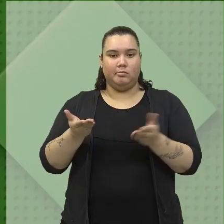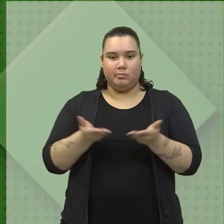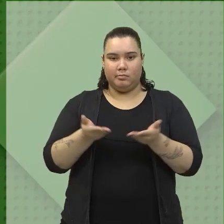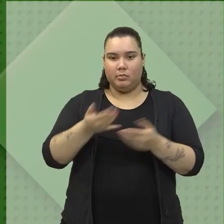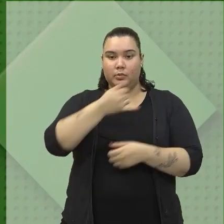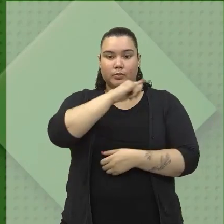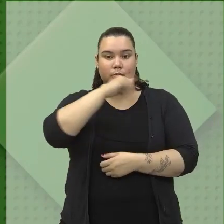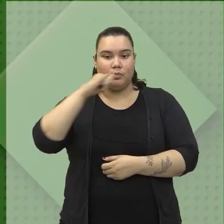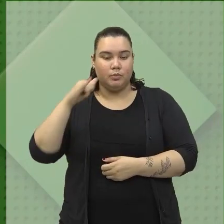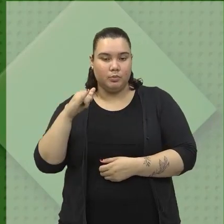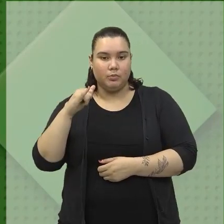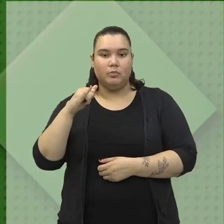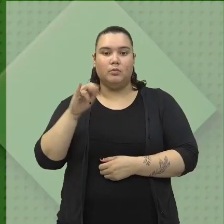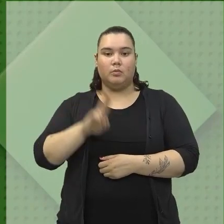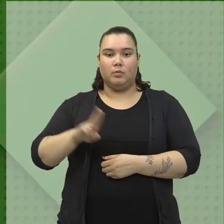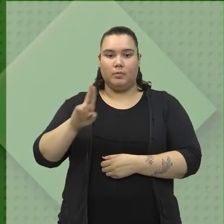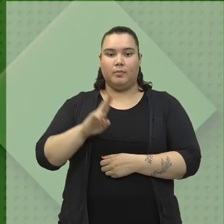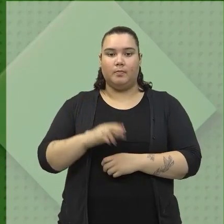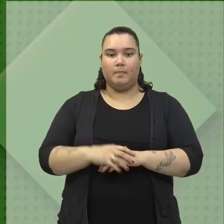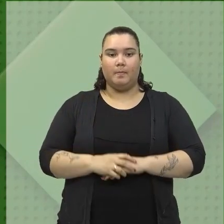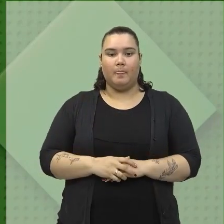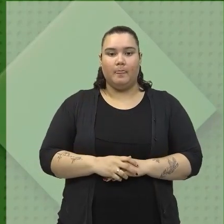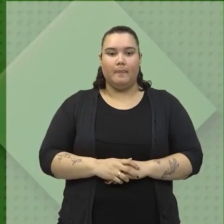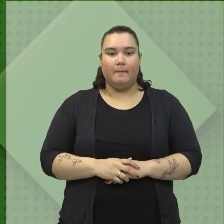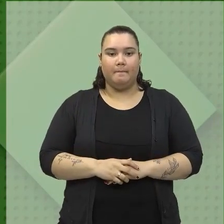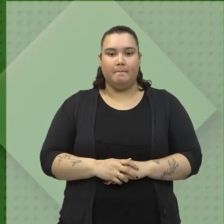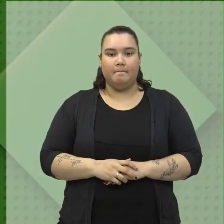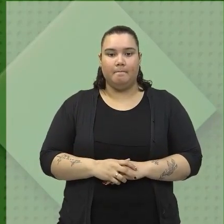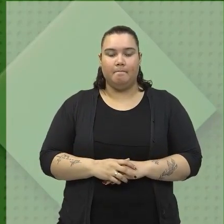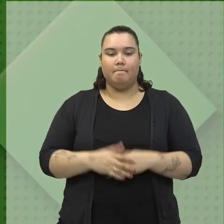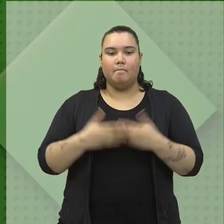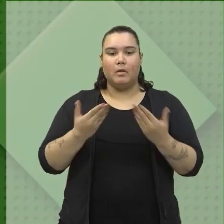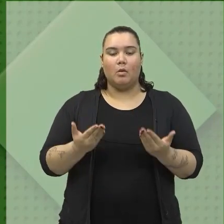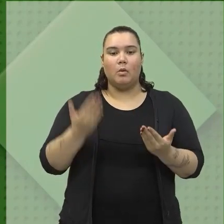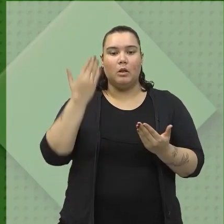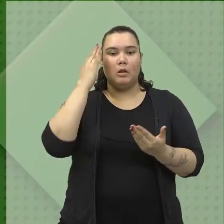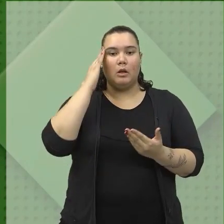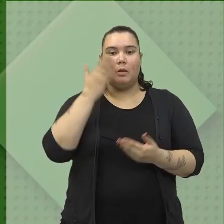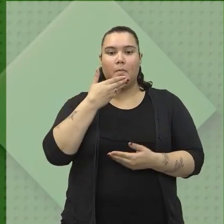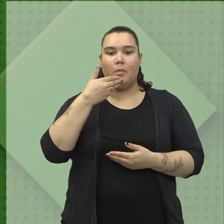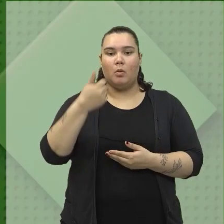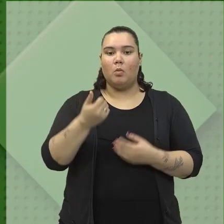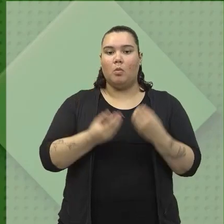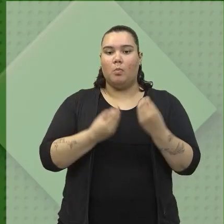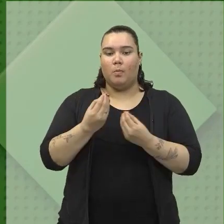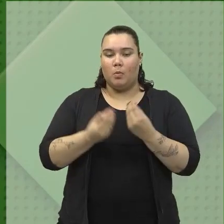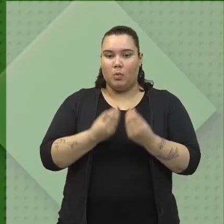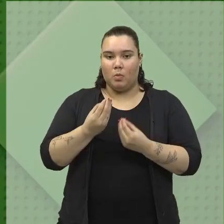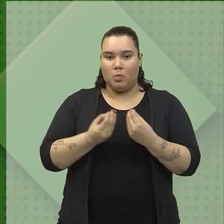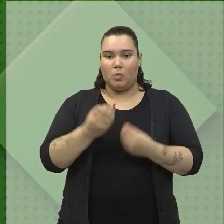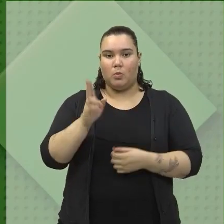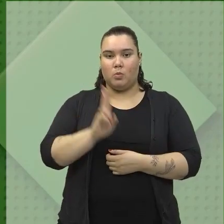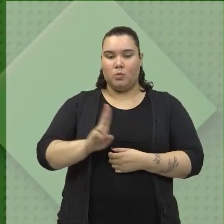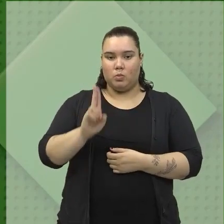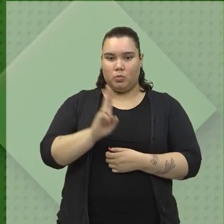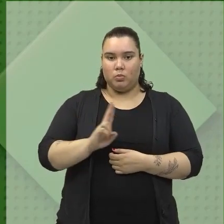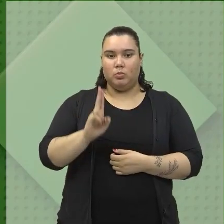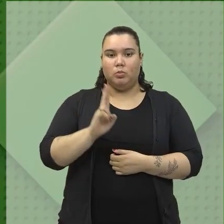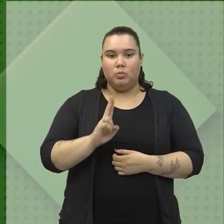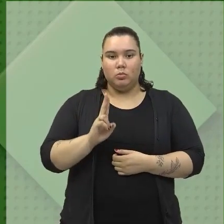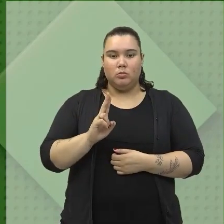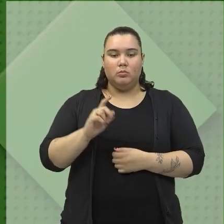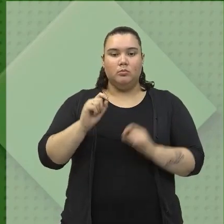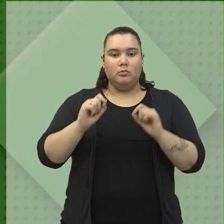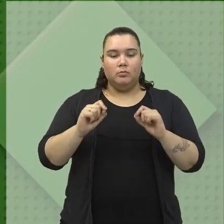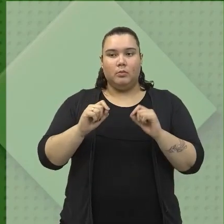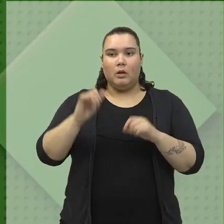de energia utilizando a luz solar, né? E para a gente entender um pouco melhor, né, o funcionamento e como que chega até